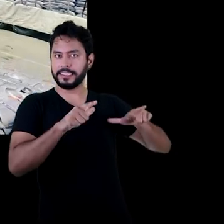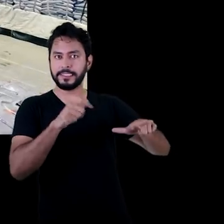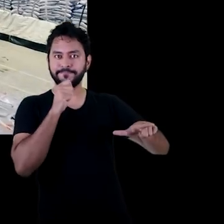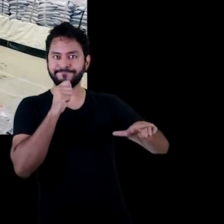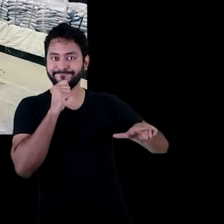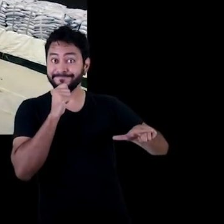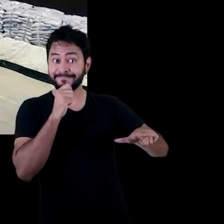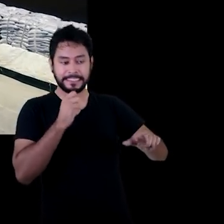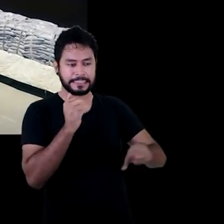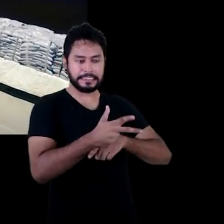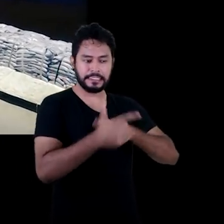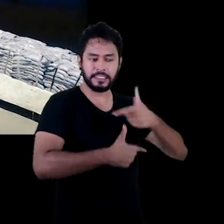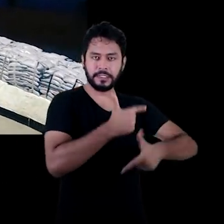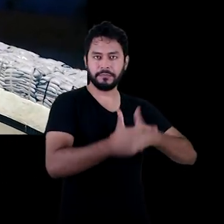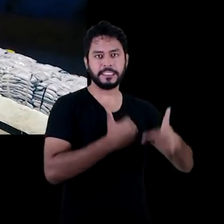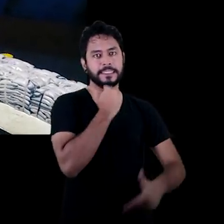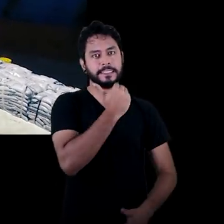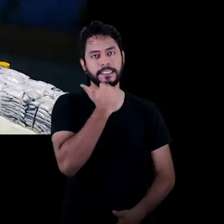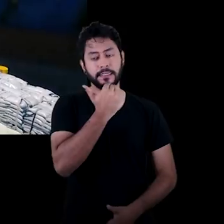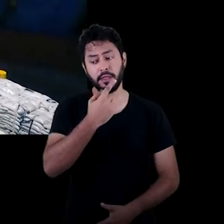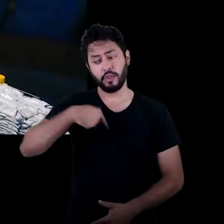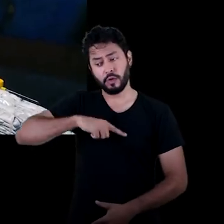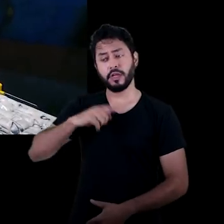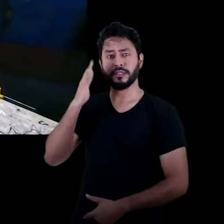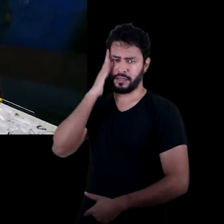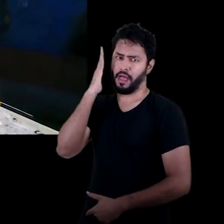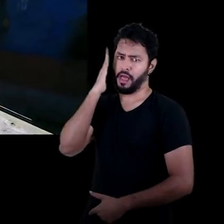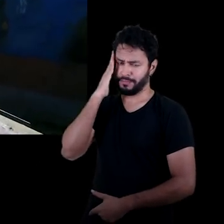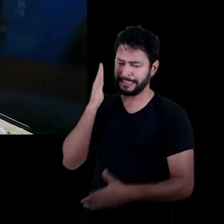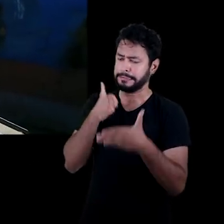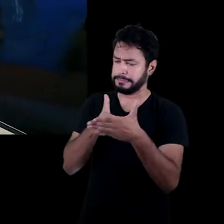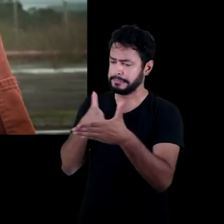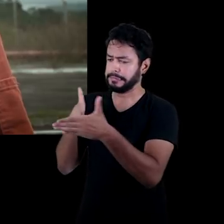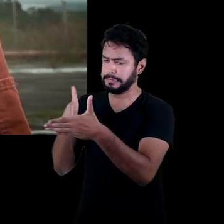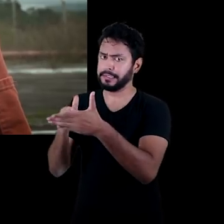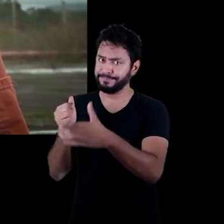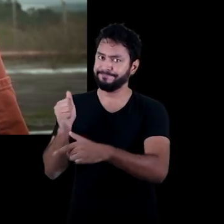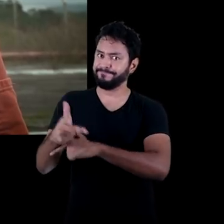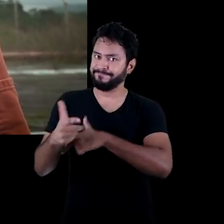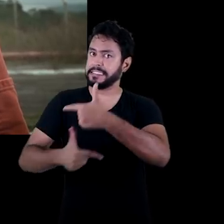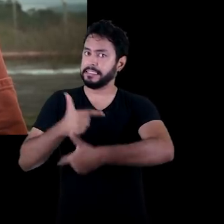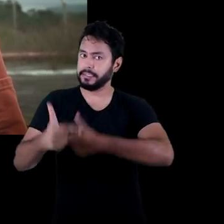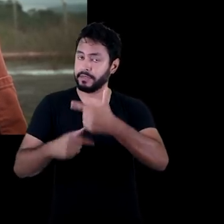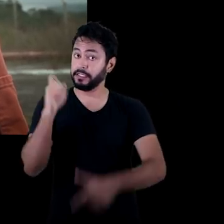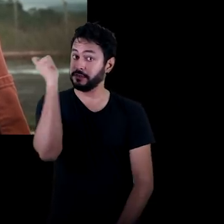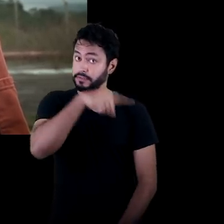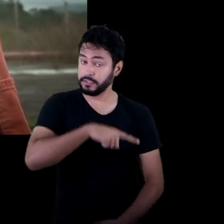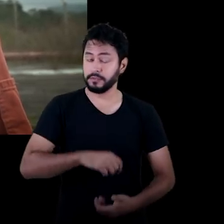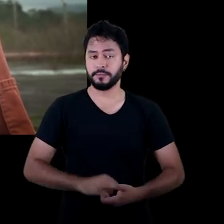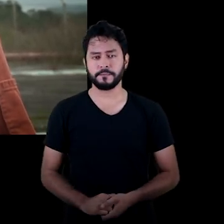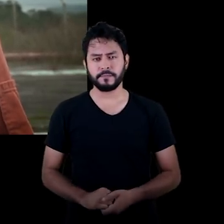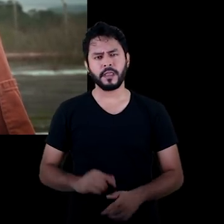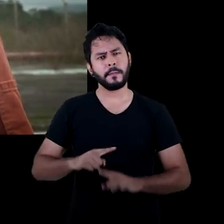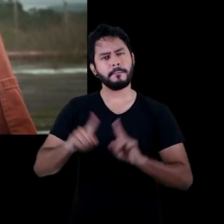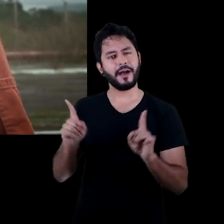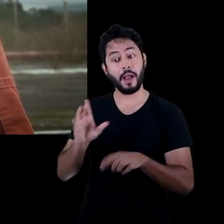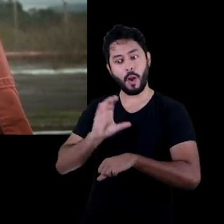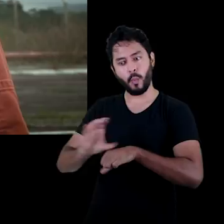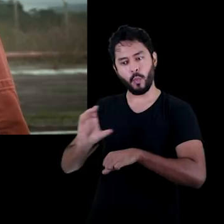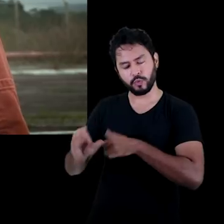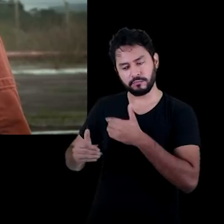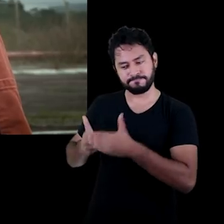estava empregado. A gente sabe que tem uma dificuldade muito grande de ingressar no mercado de trabalho. E o